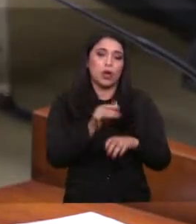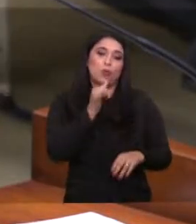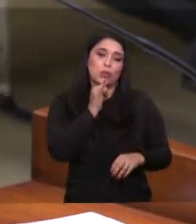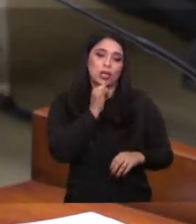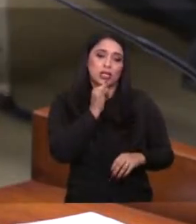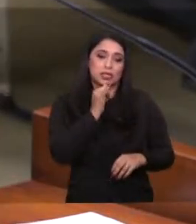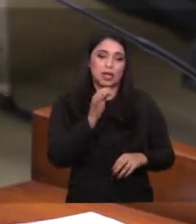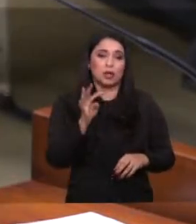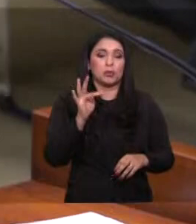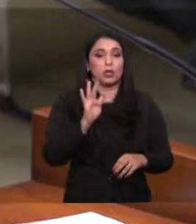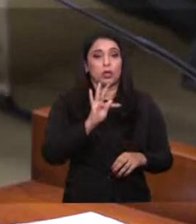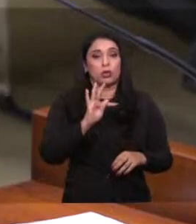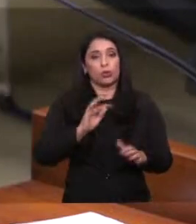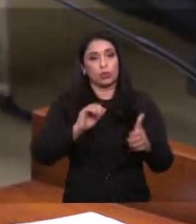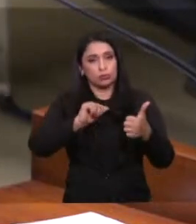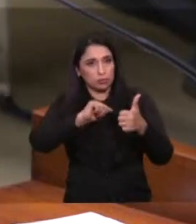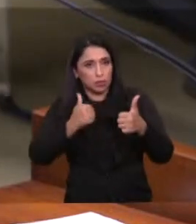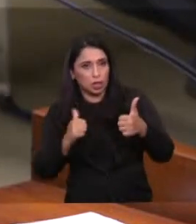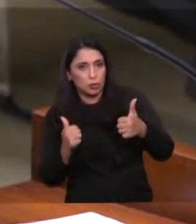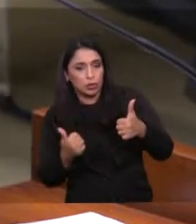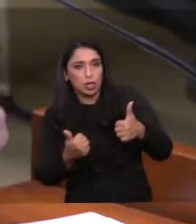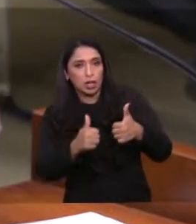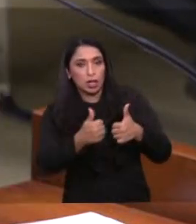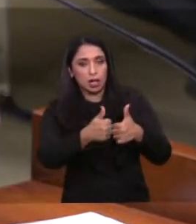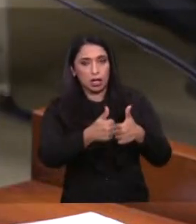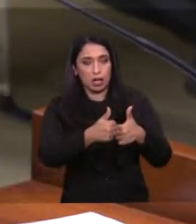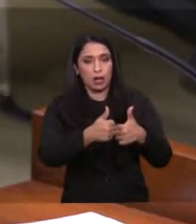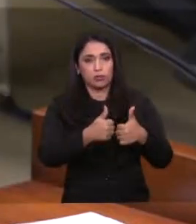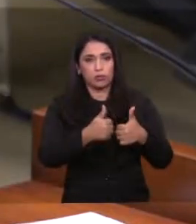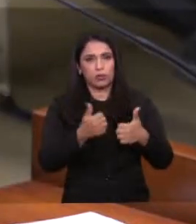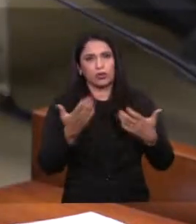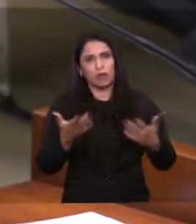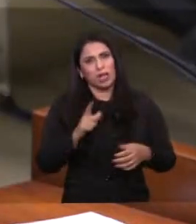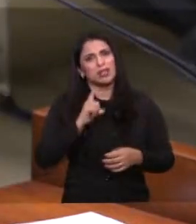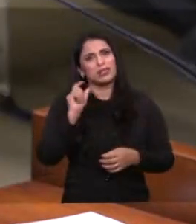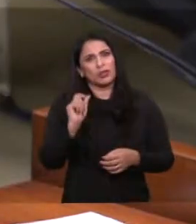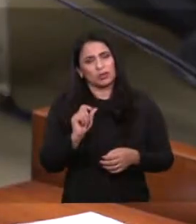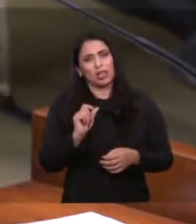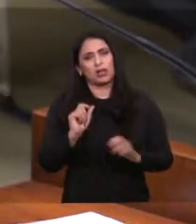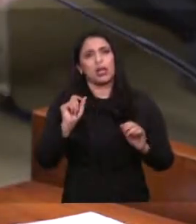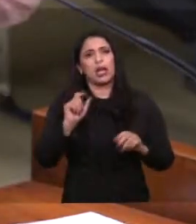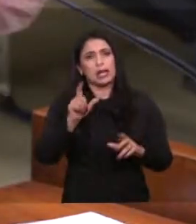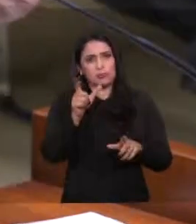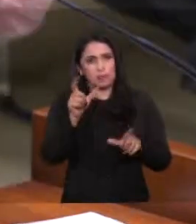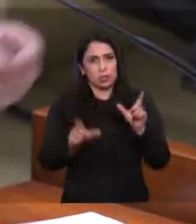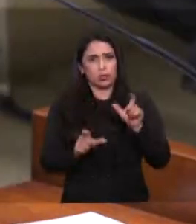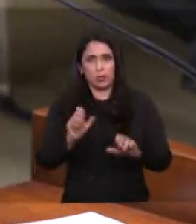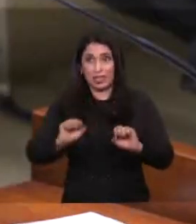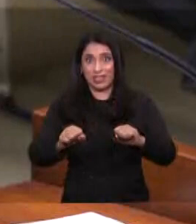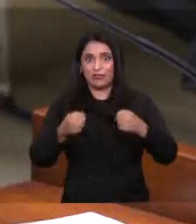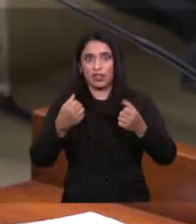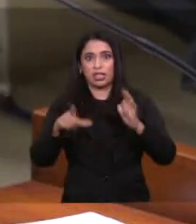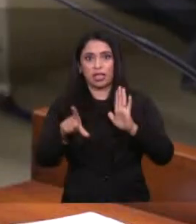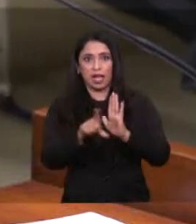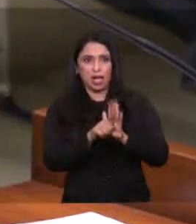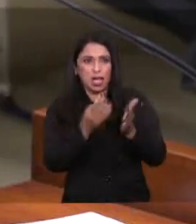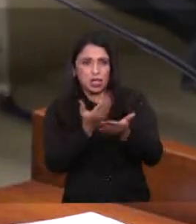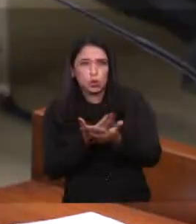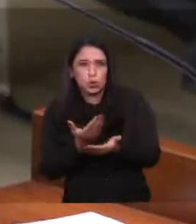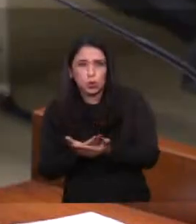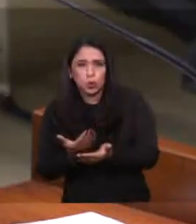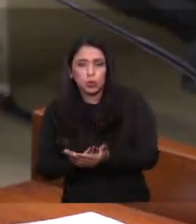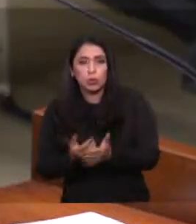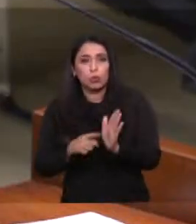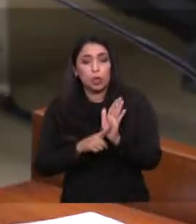exemplo, do Tribunal do Júri. Falam os defensores da lei ainda, com base em estudos teóricos, que